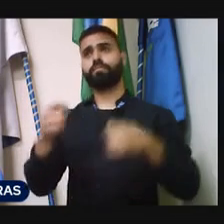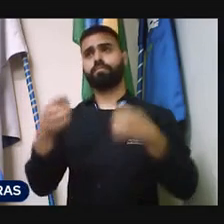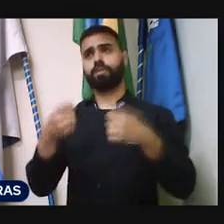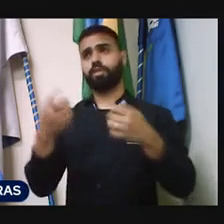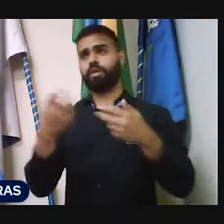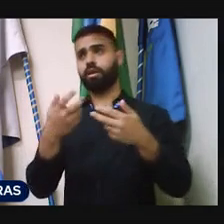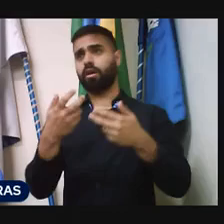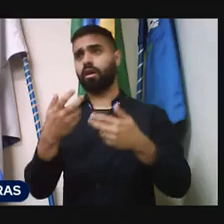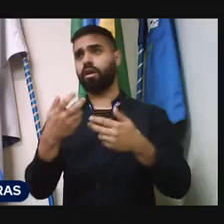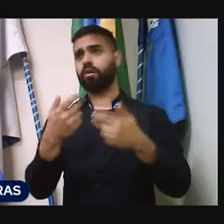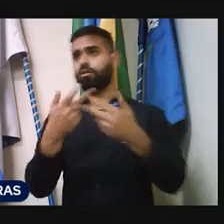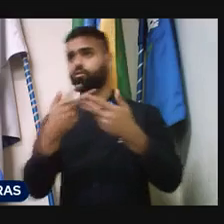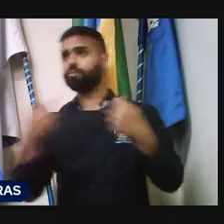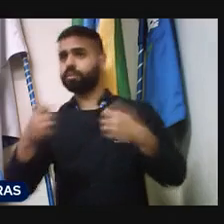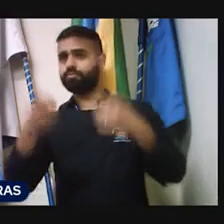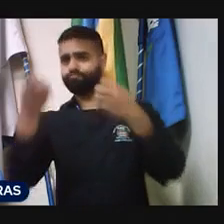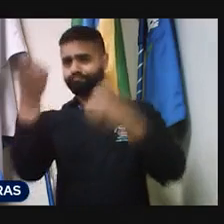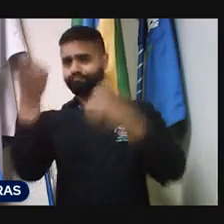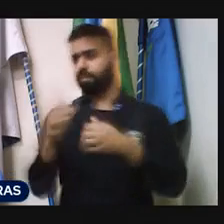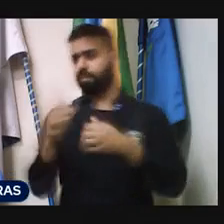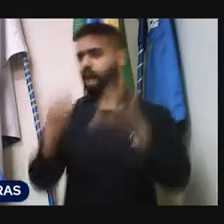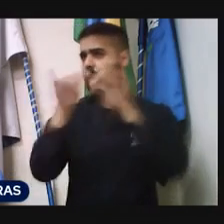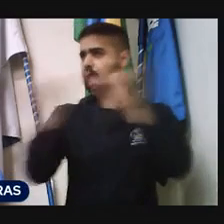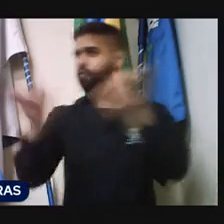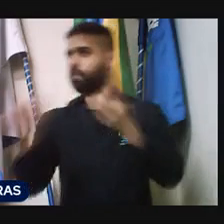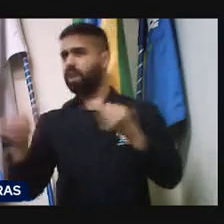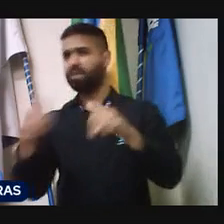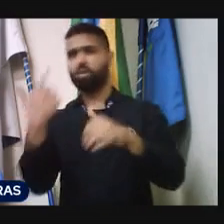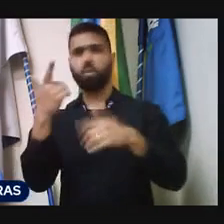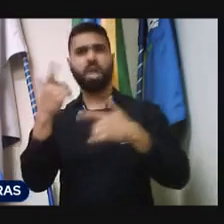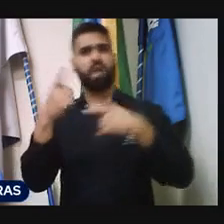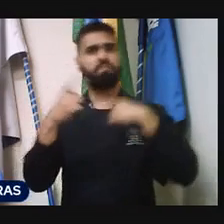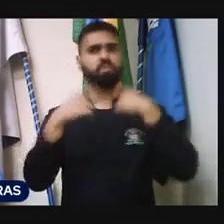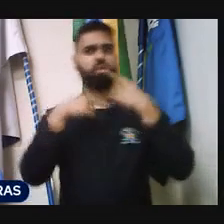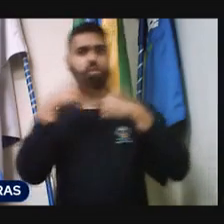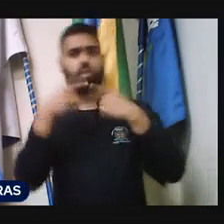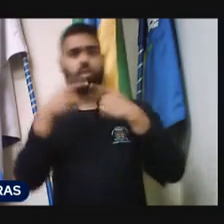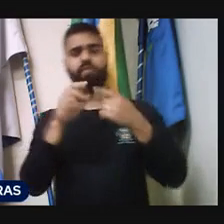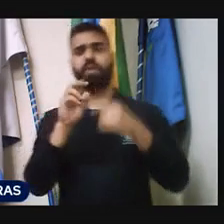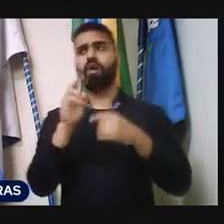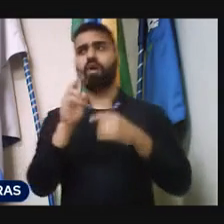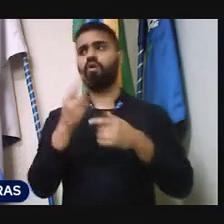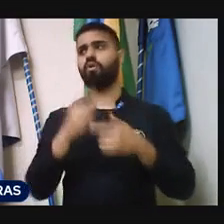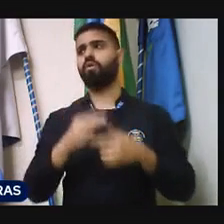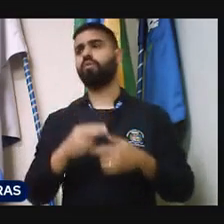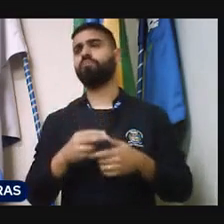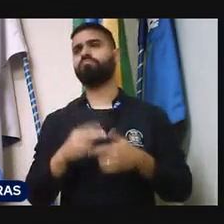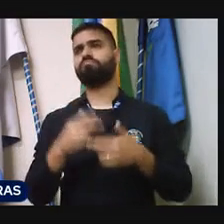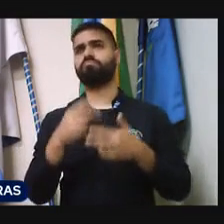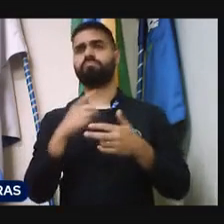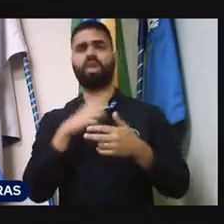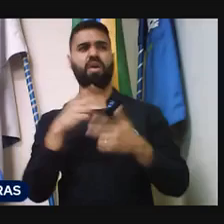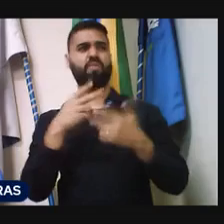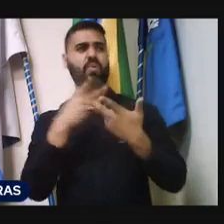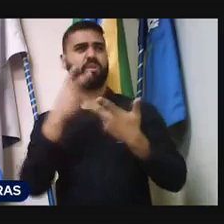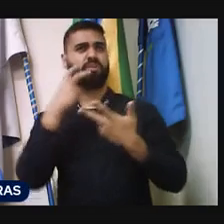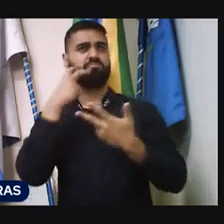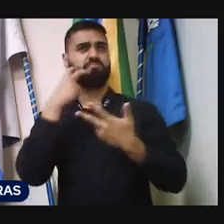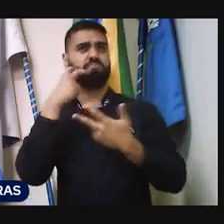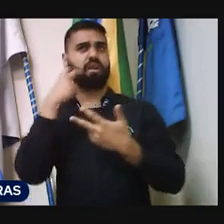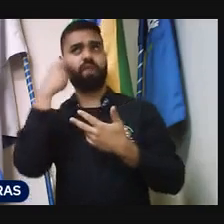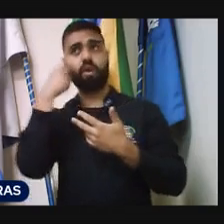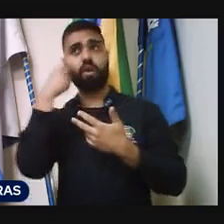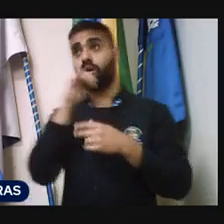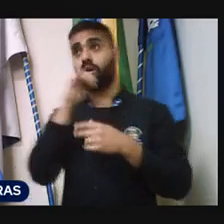sejam sejam ditas de forma bem clara até para que não fique qualquer tipo de situação ou constrangimento principalmente